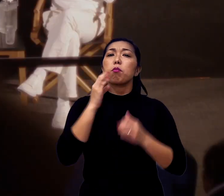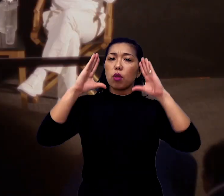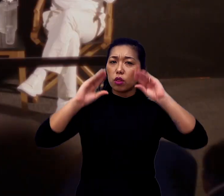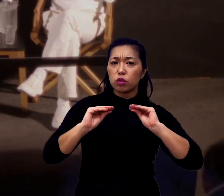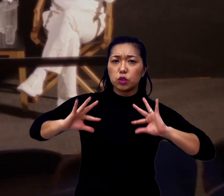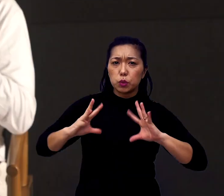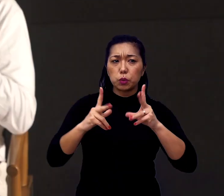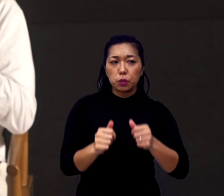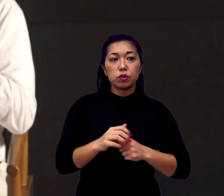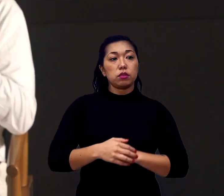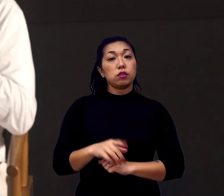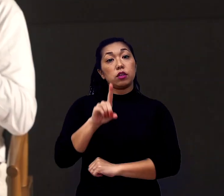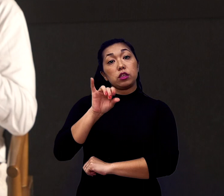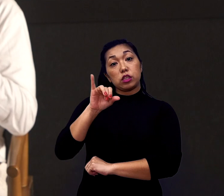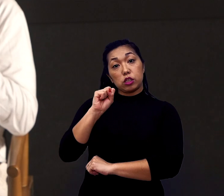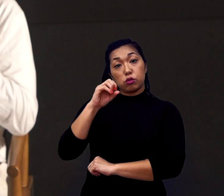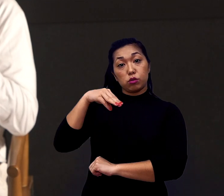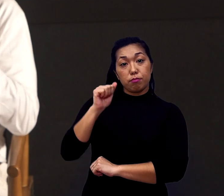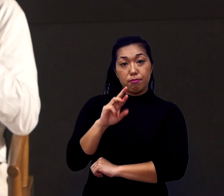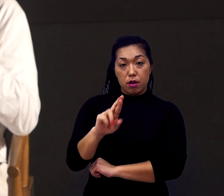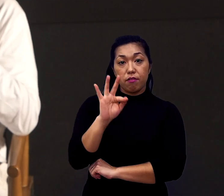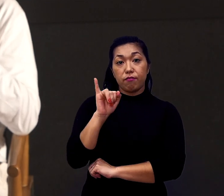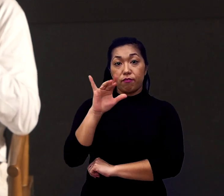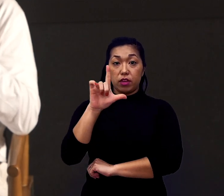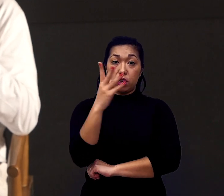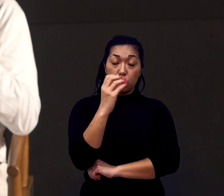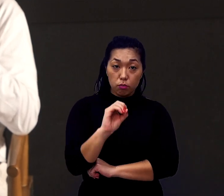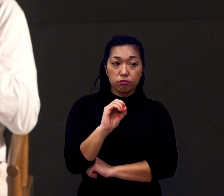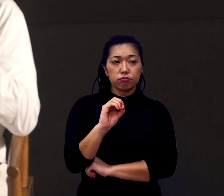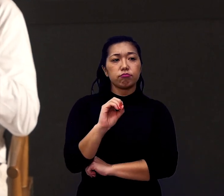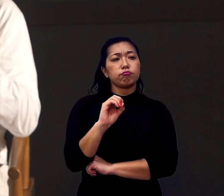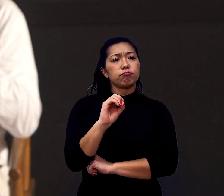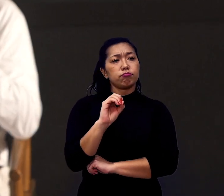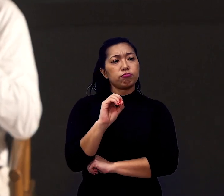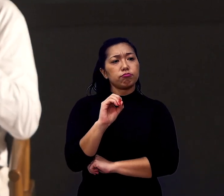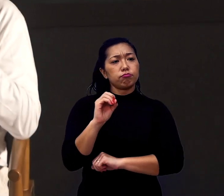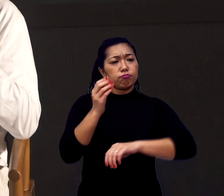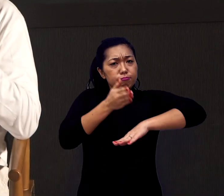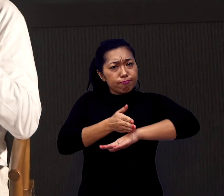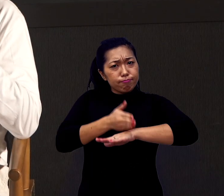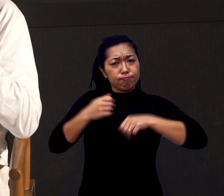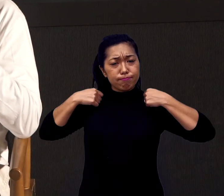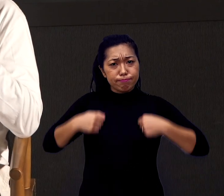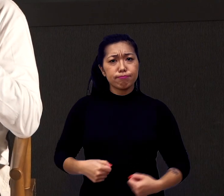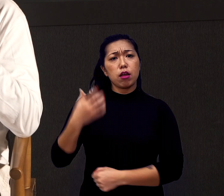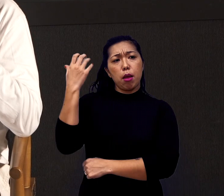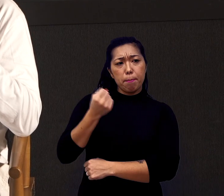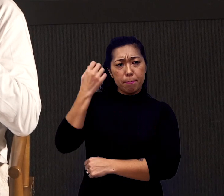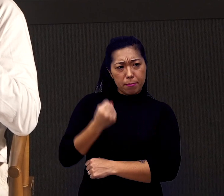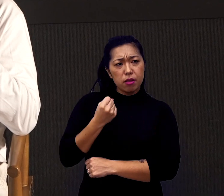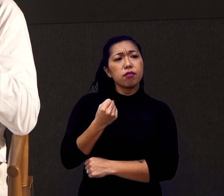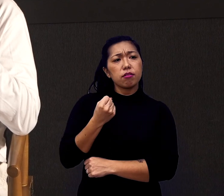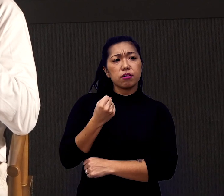a todas. Eu sou Diosmar Filho, eu estou vestindo uma camisa branca, e se você me